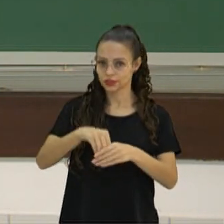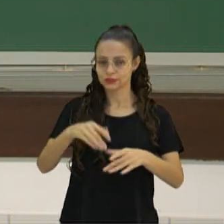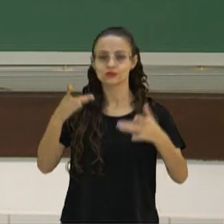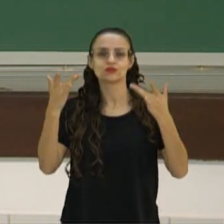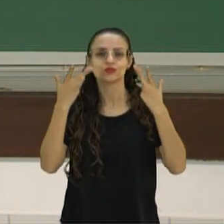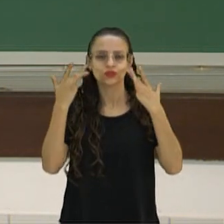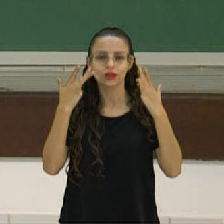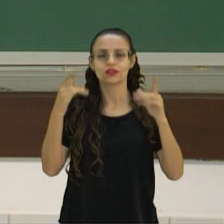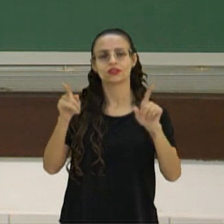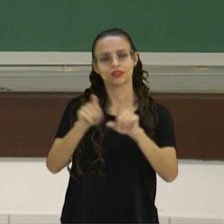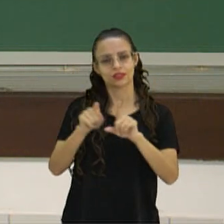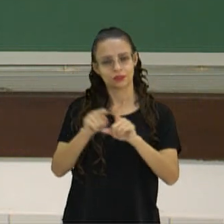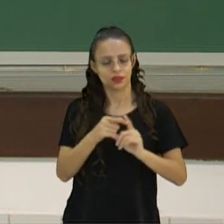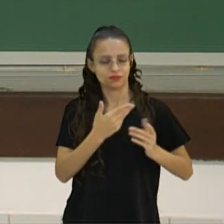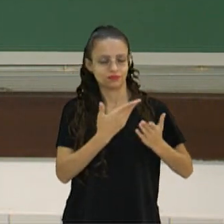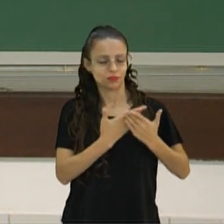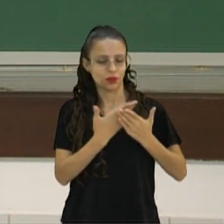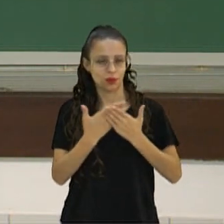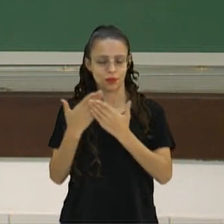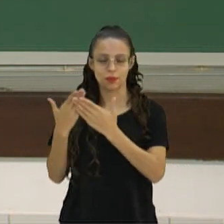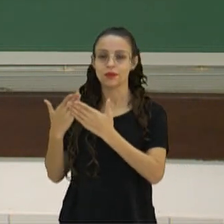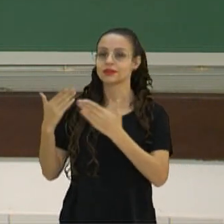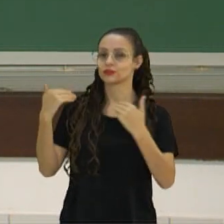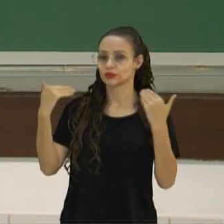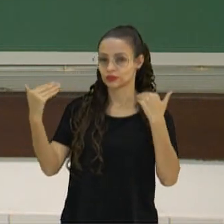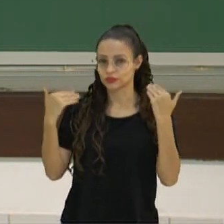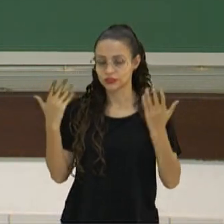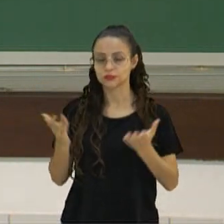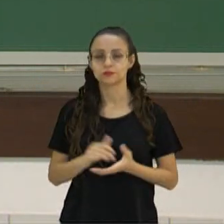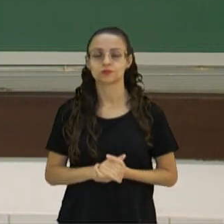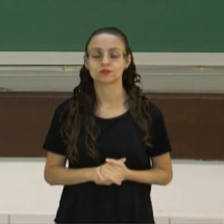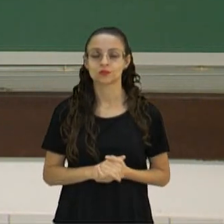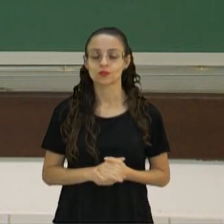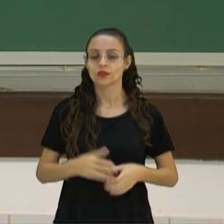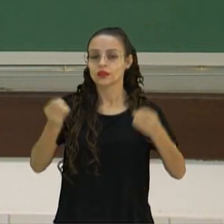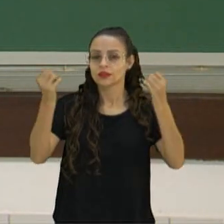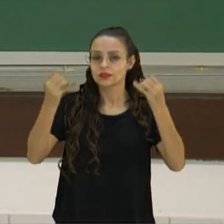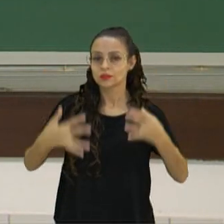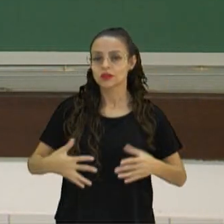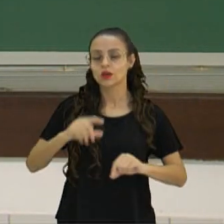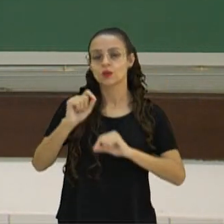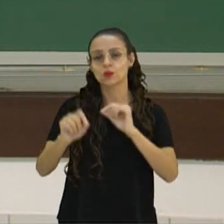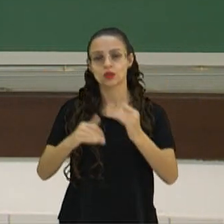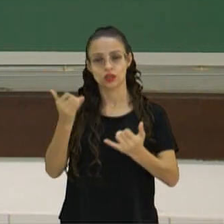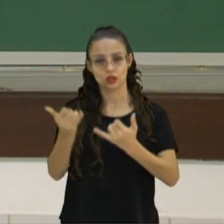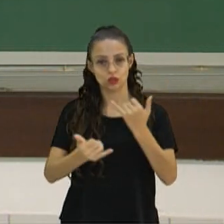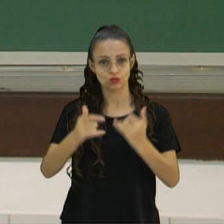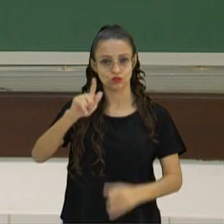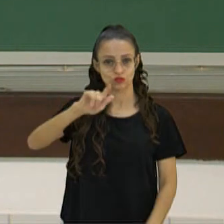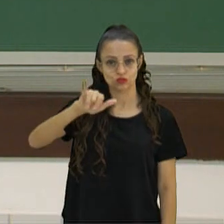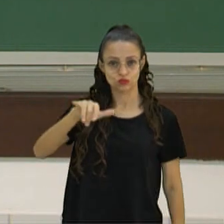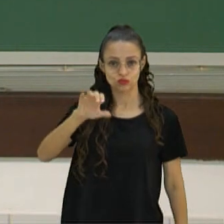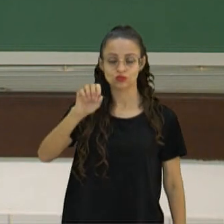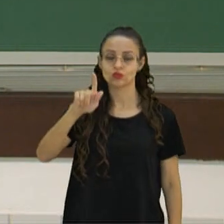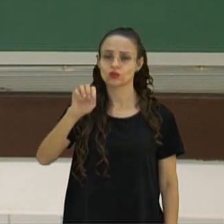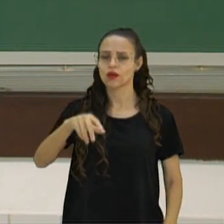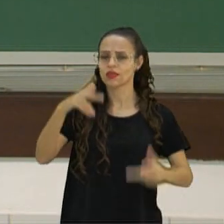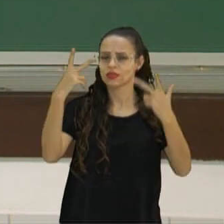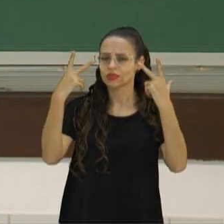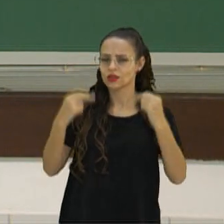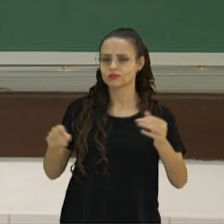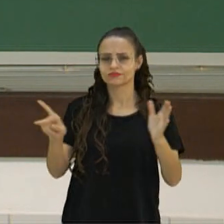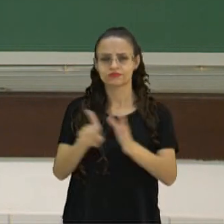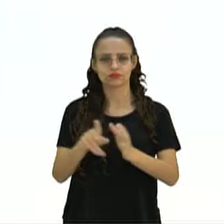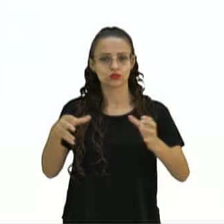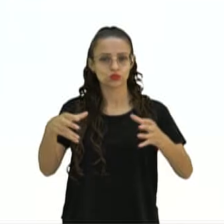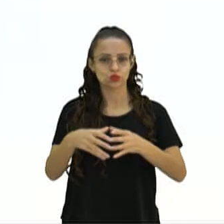Assim como dentro das nossas aulas de educação física. Então, definindo o jogo. Então, o jogo é uma forma natural de grupo, uma